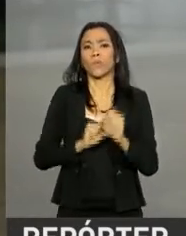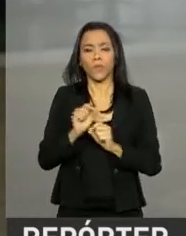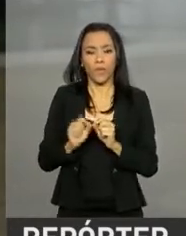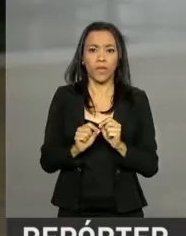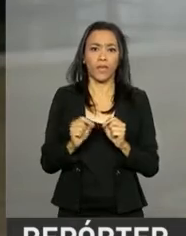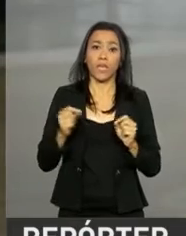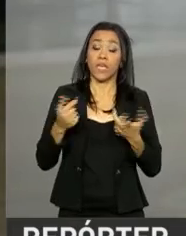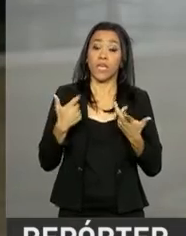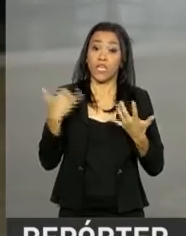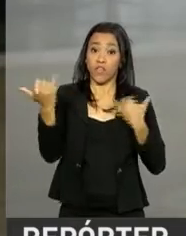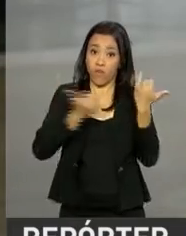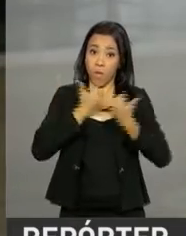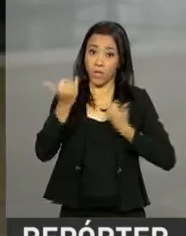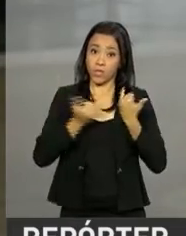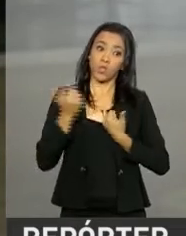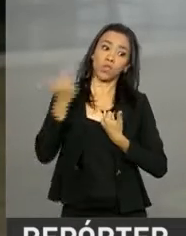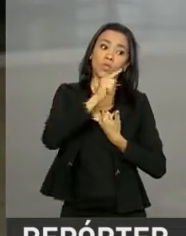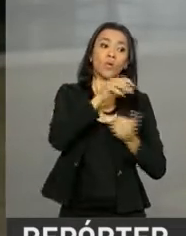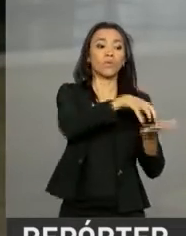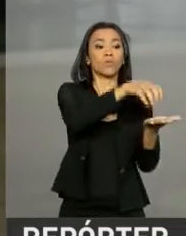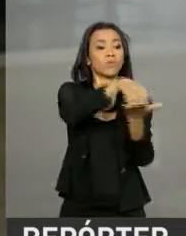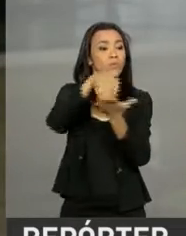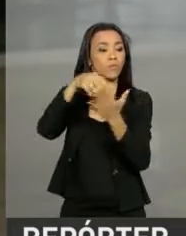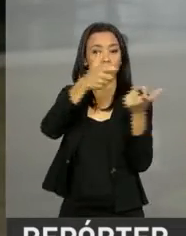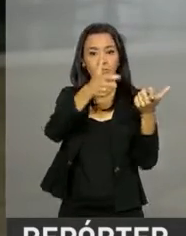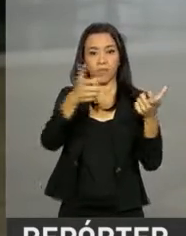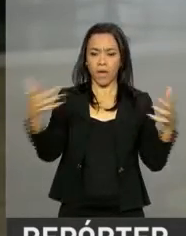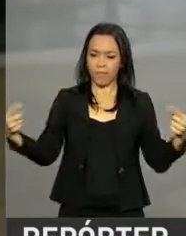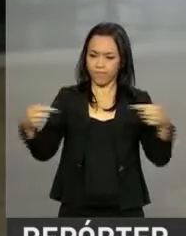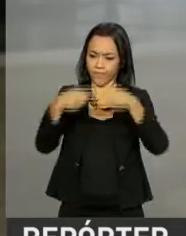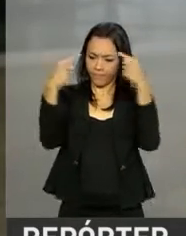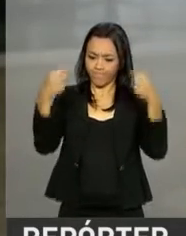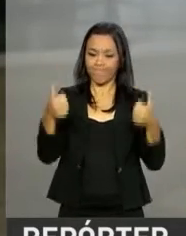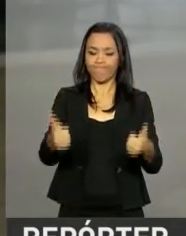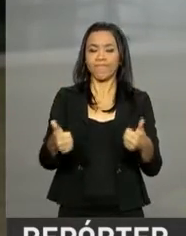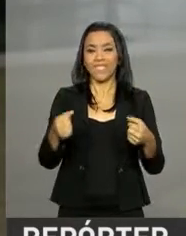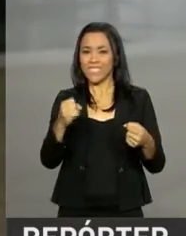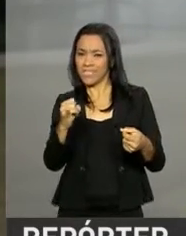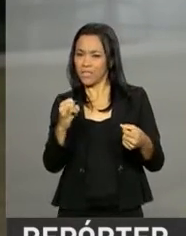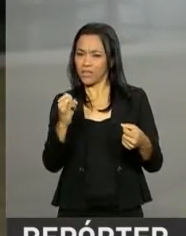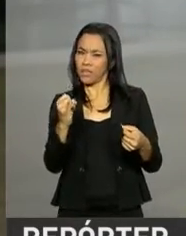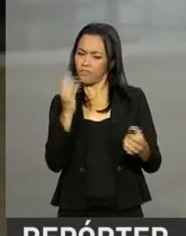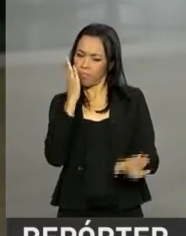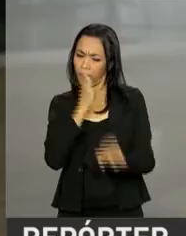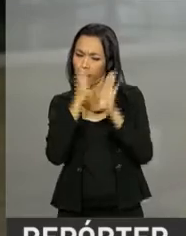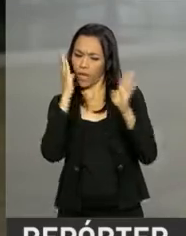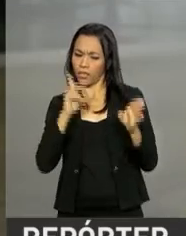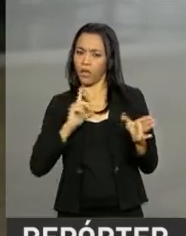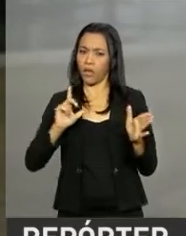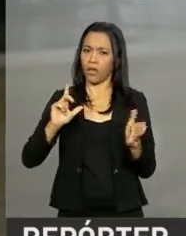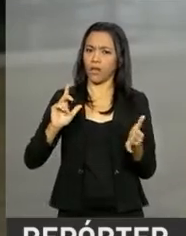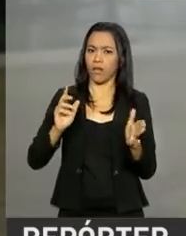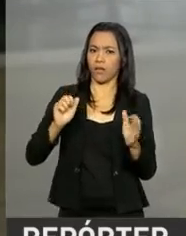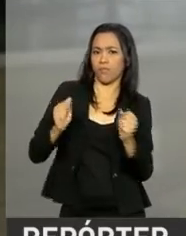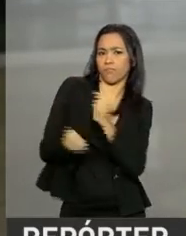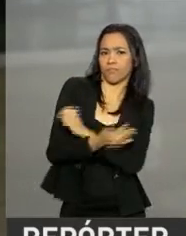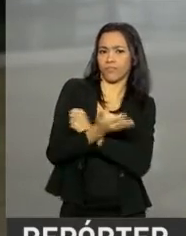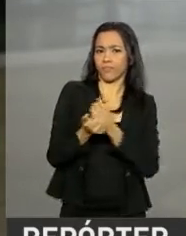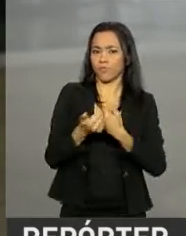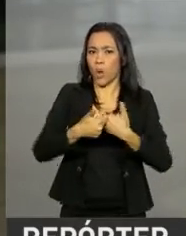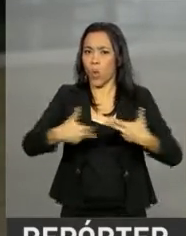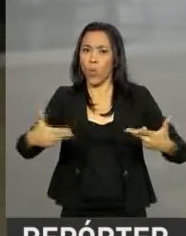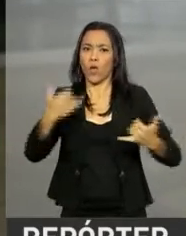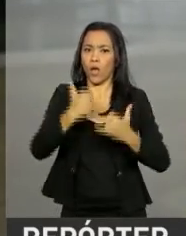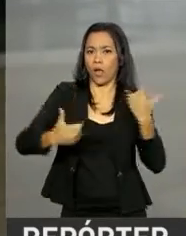com informações de outros órgãos para justamente identificar possíveis há distorções em relação às regras